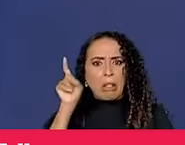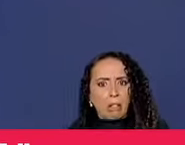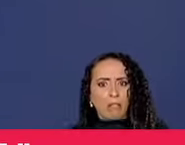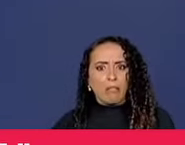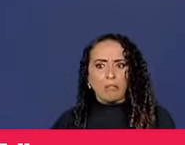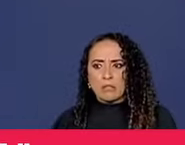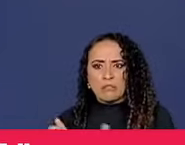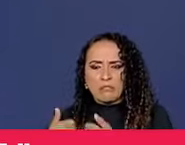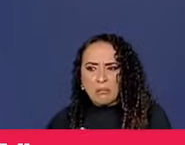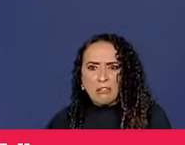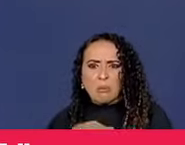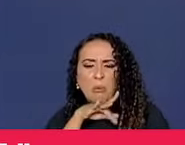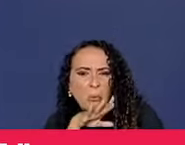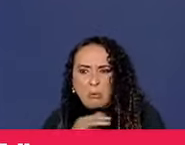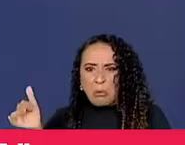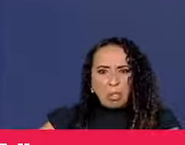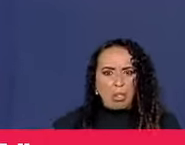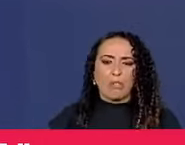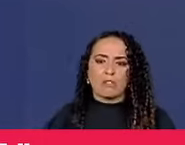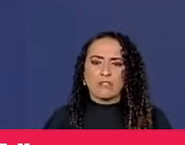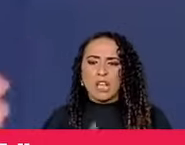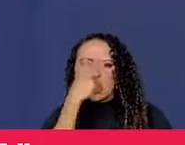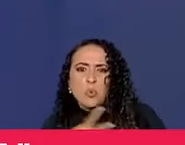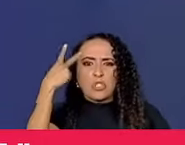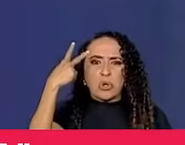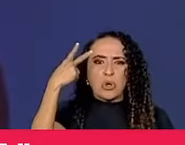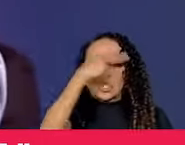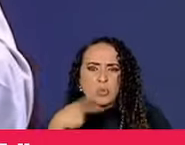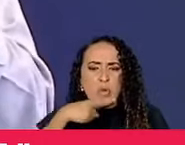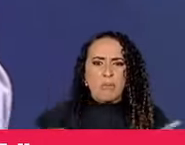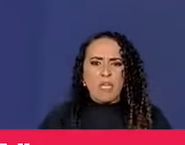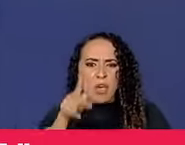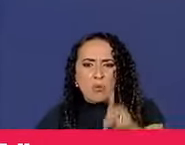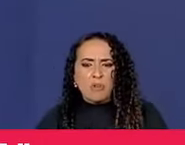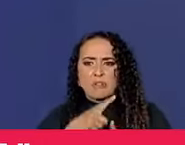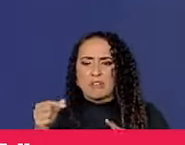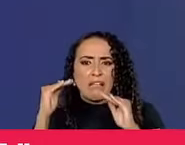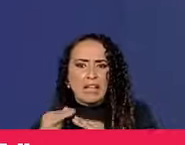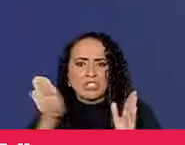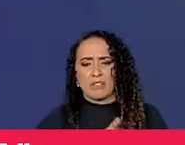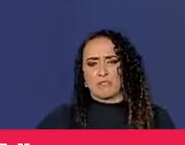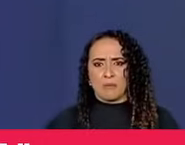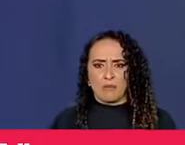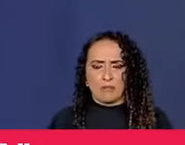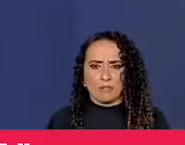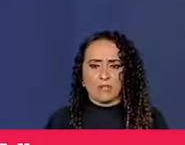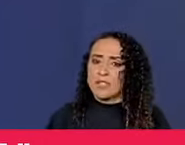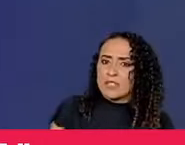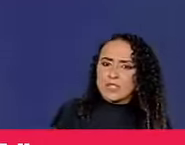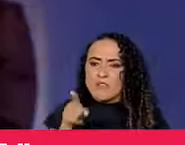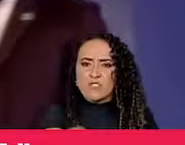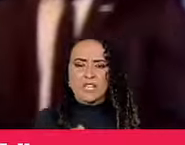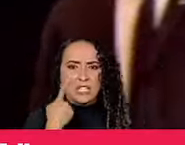de um transporte vagabundo que leva 3 horas, 2 horas e meia para fazer o povo sair de casa e chegar ao trabalho. Então, o que